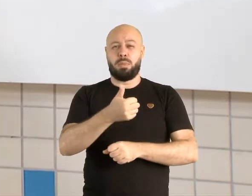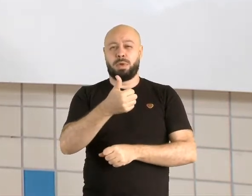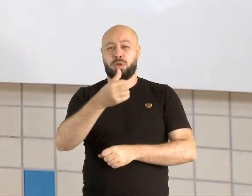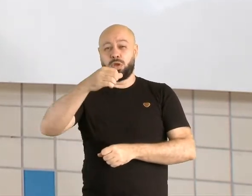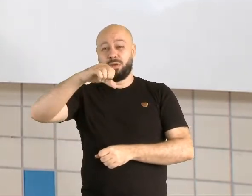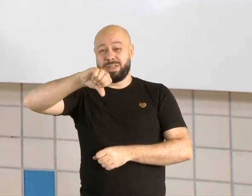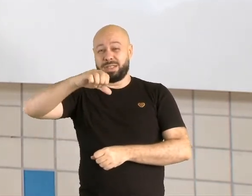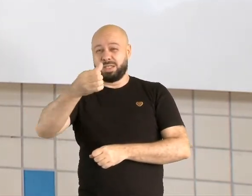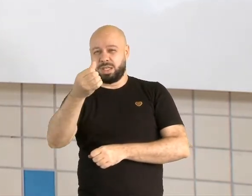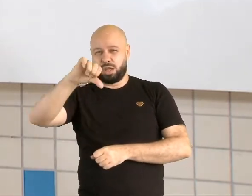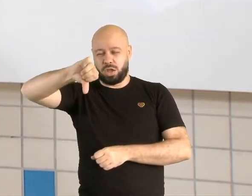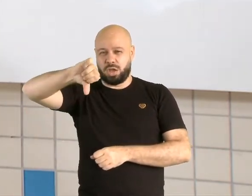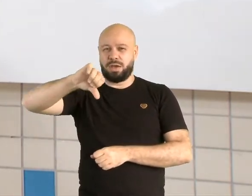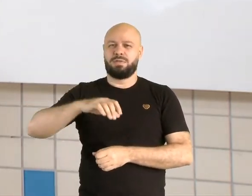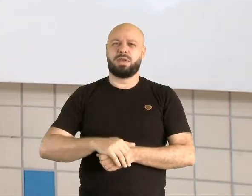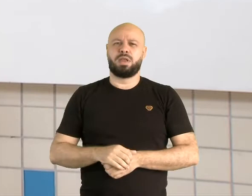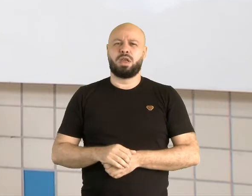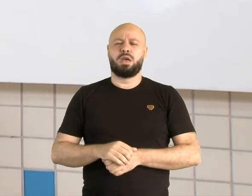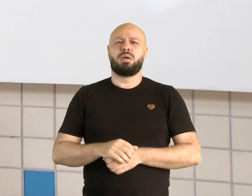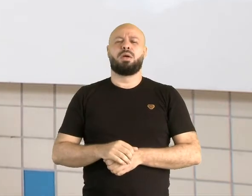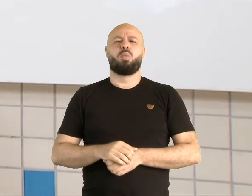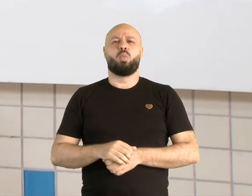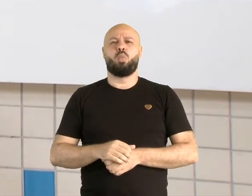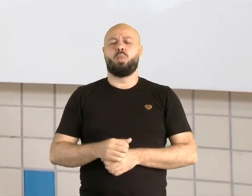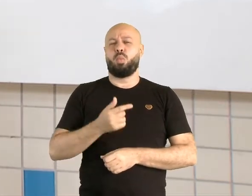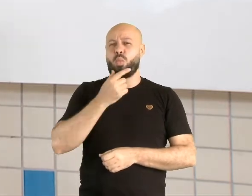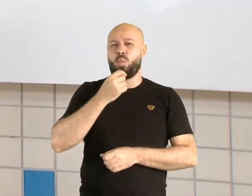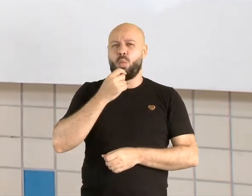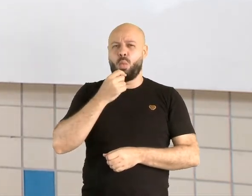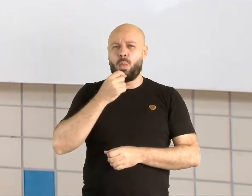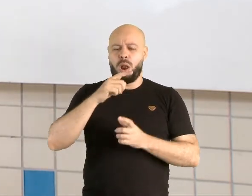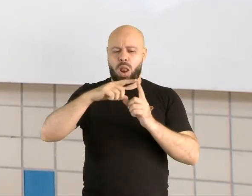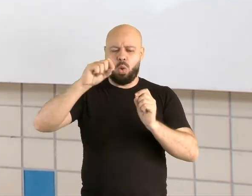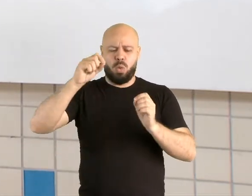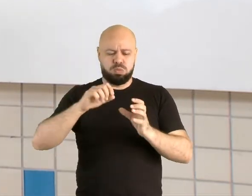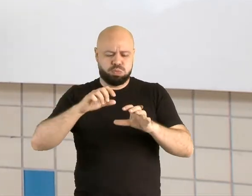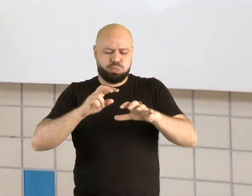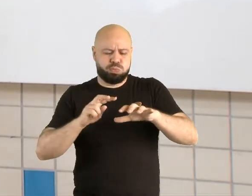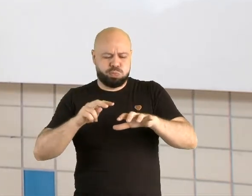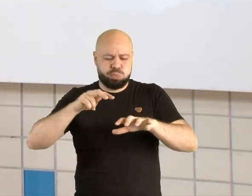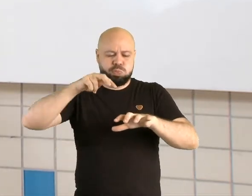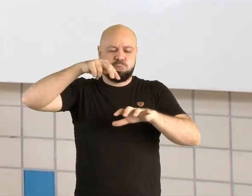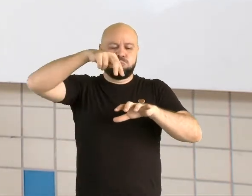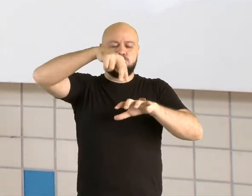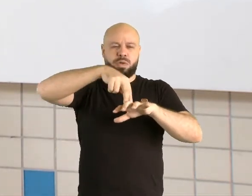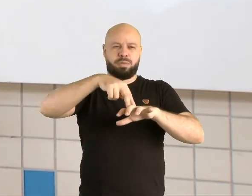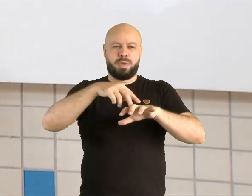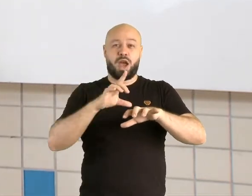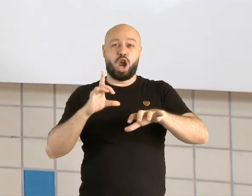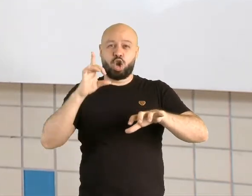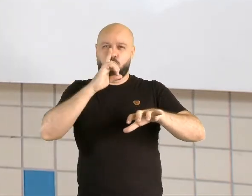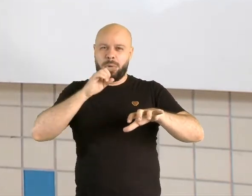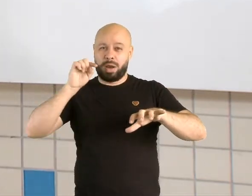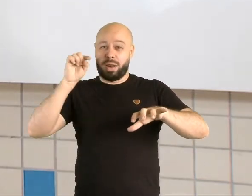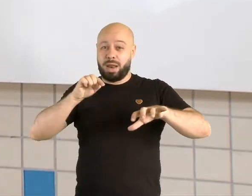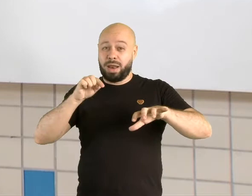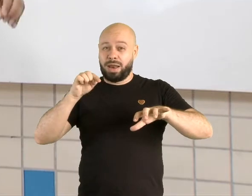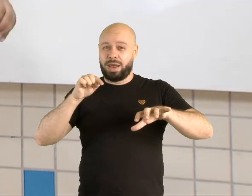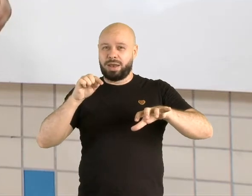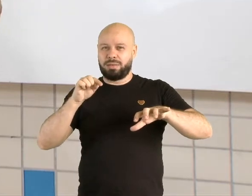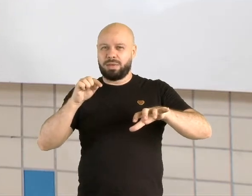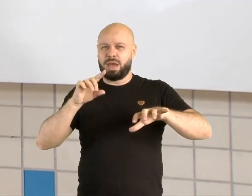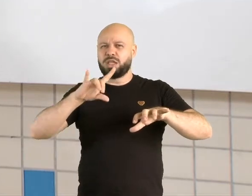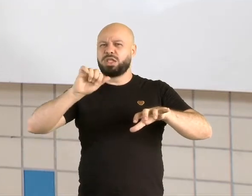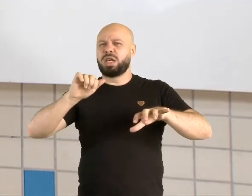1969, o homem pisou pela primeira vez na Lua. Naquele domingo, então significa que o 20 de